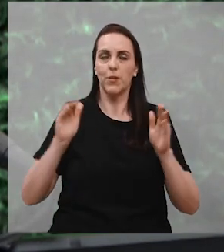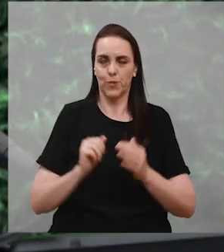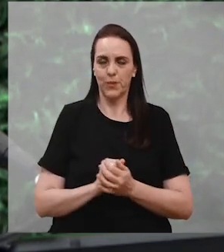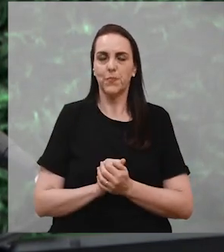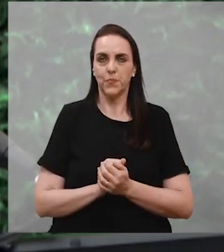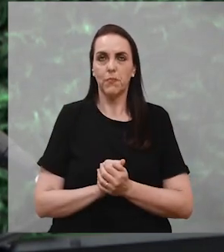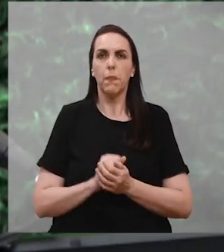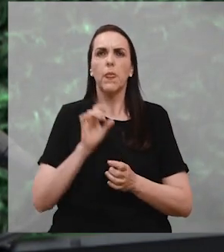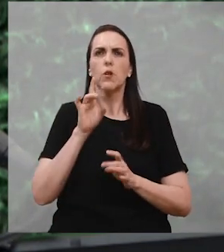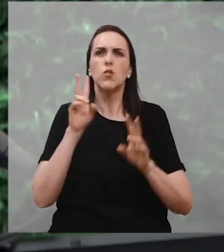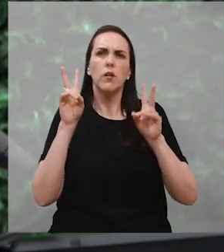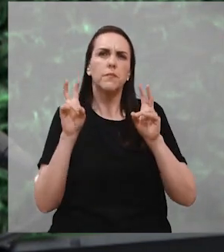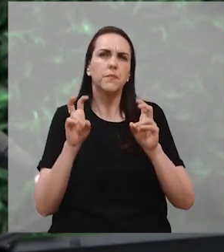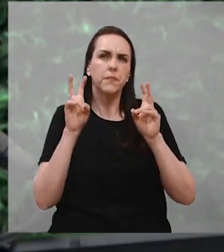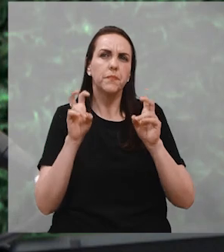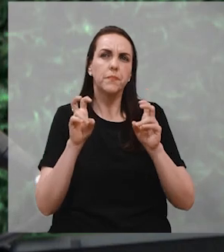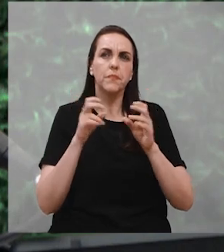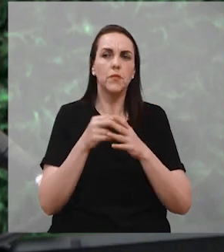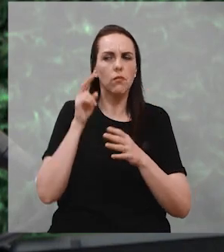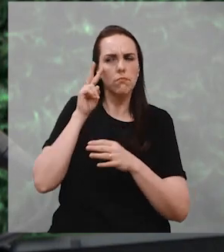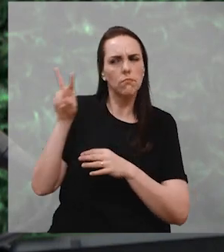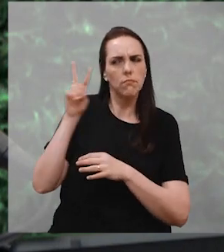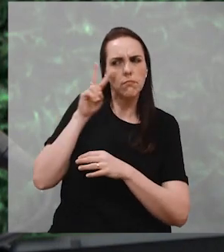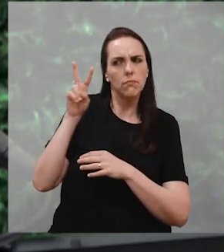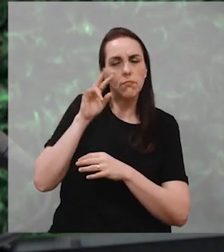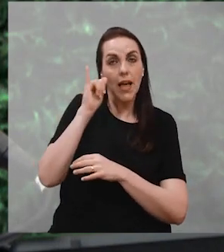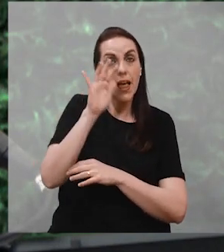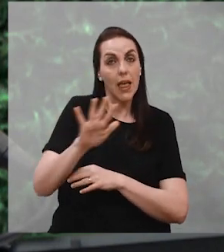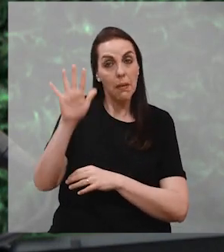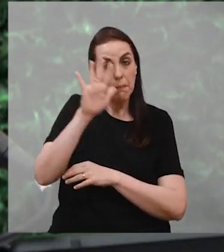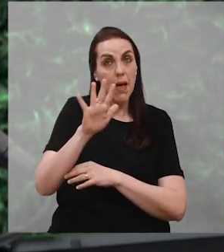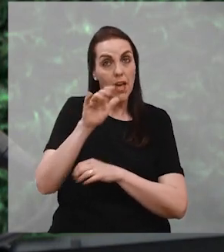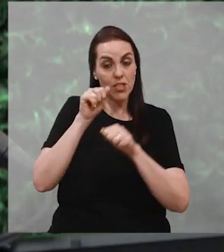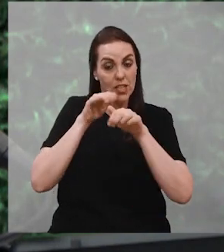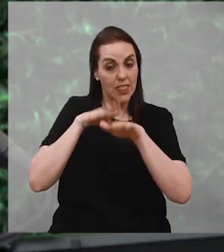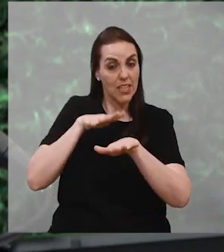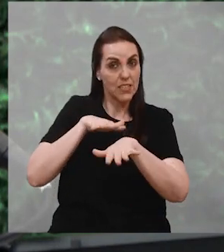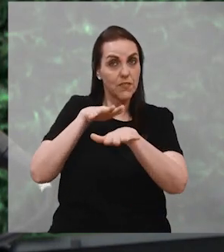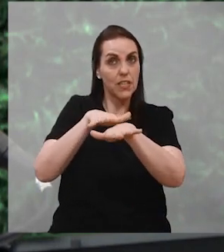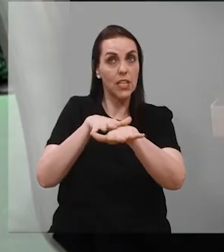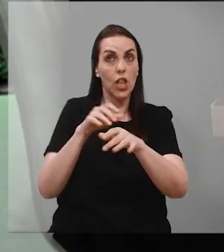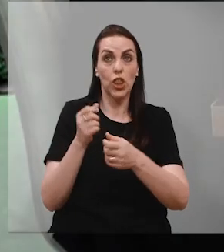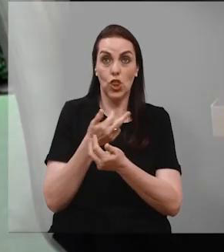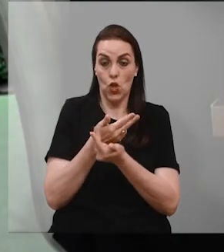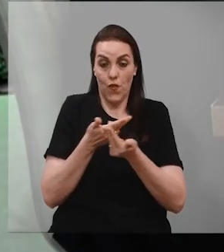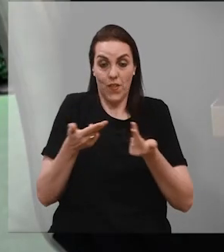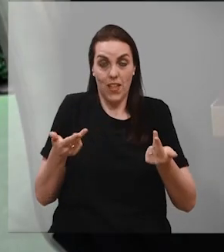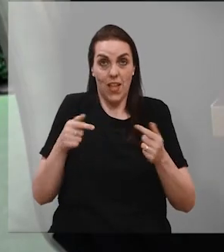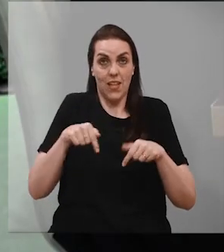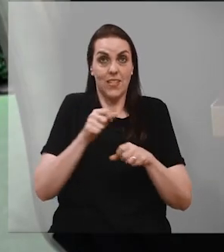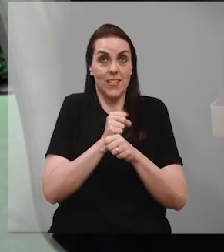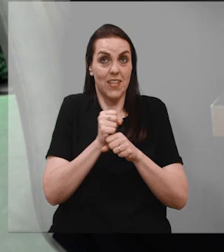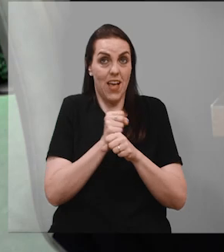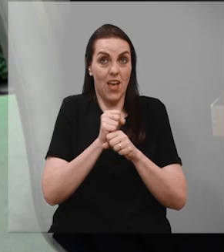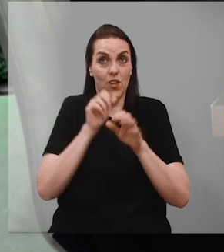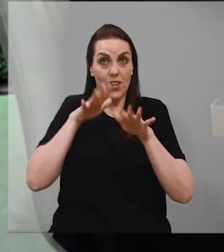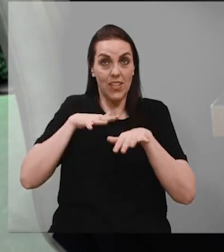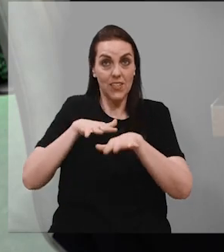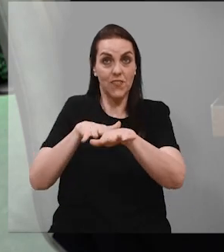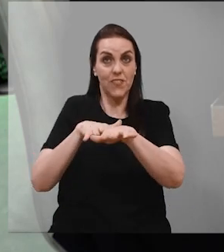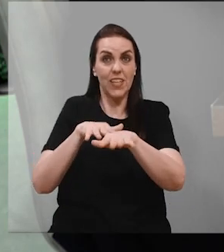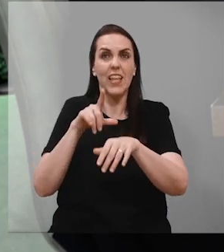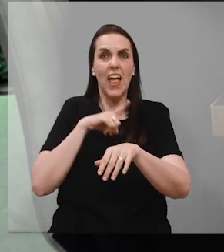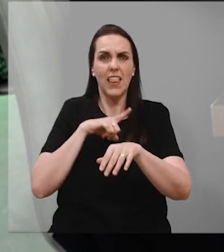nessa abertura, né? E só comentar, né? A gente tá dele ver as imagens que a gente separou do desfile. A novidade desse ano do